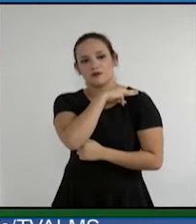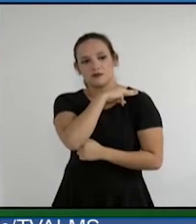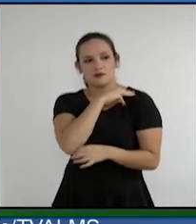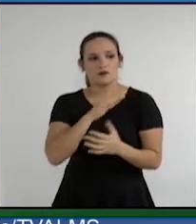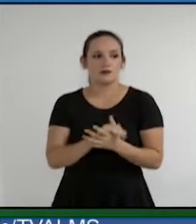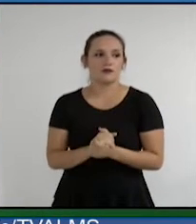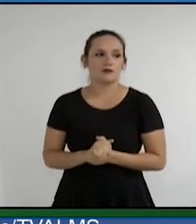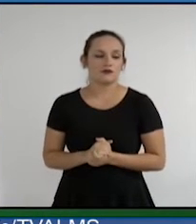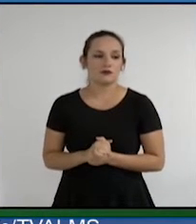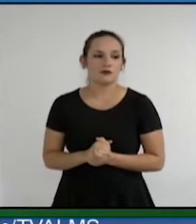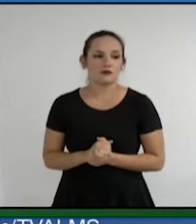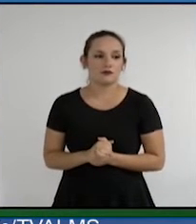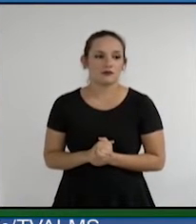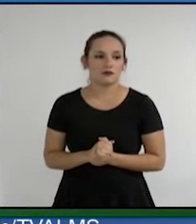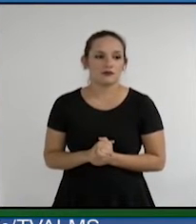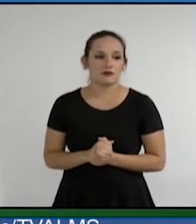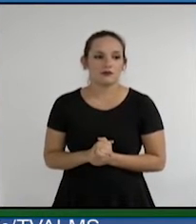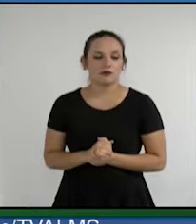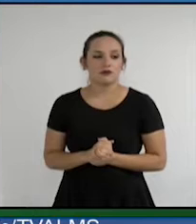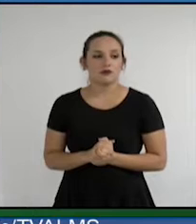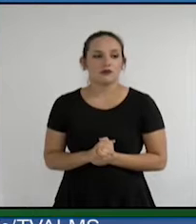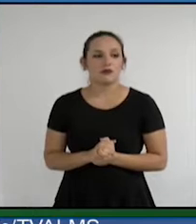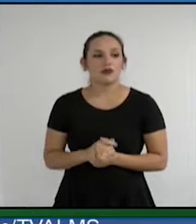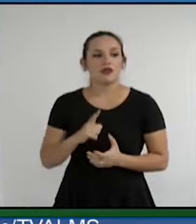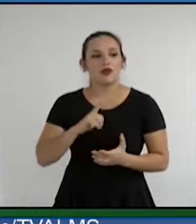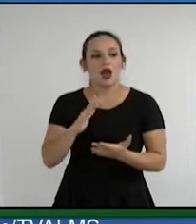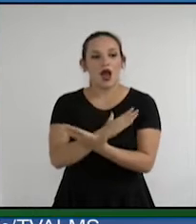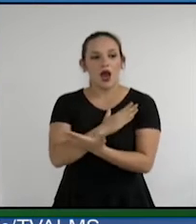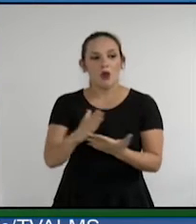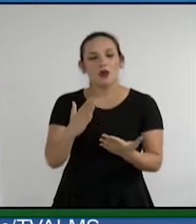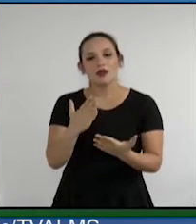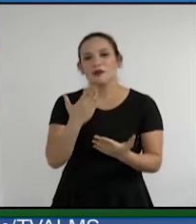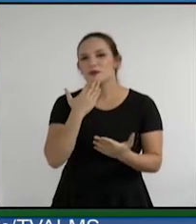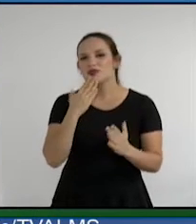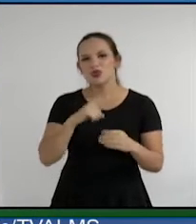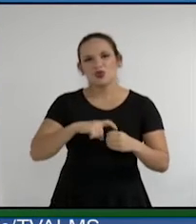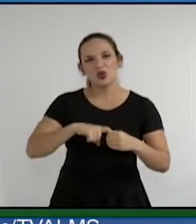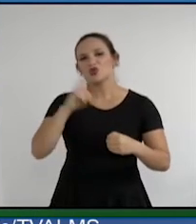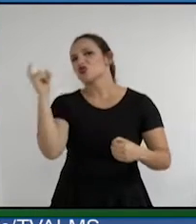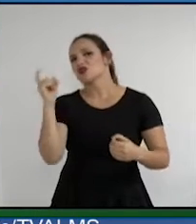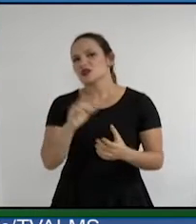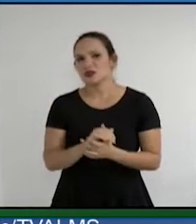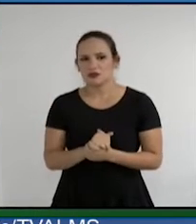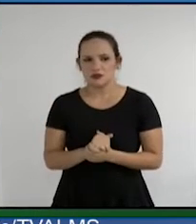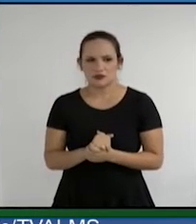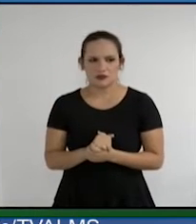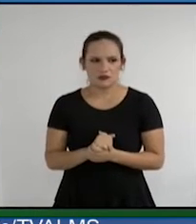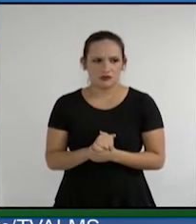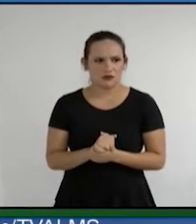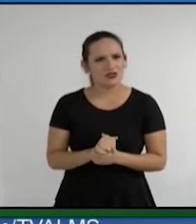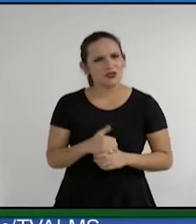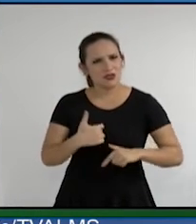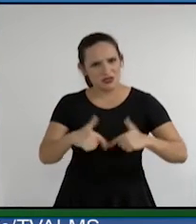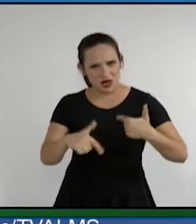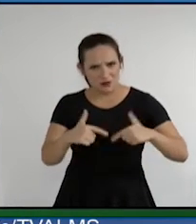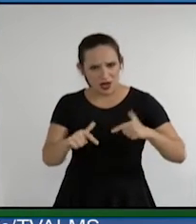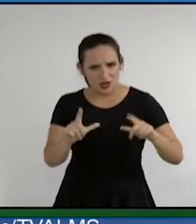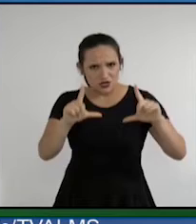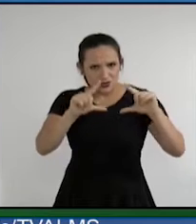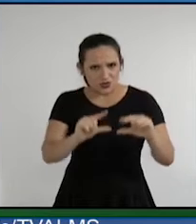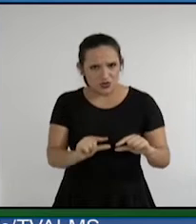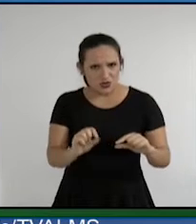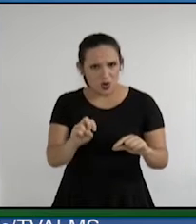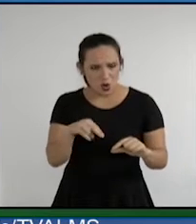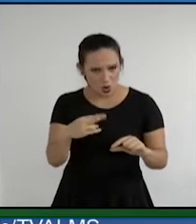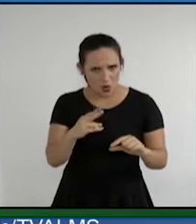solicitaram exoneração. Então, eu imagino como é que vocês estão trabalhando. O serviço diminuiu ou não?